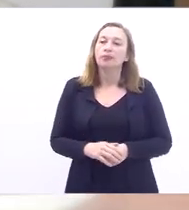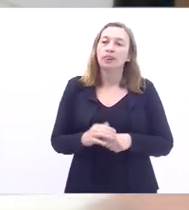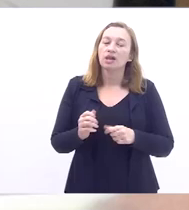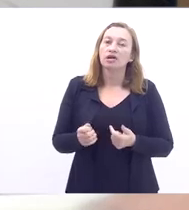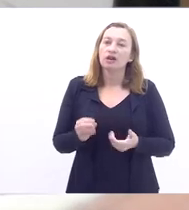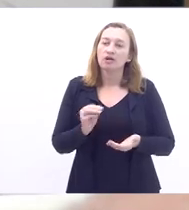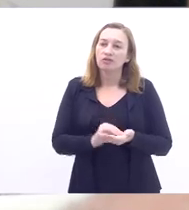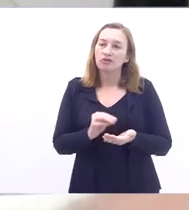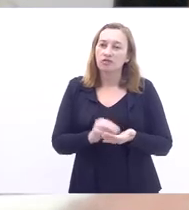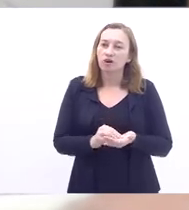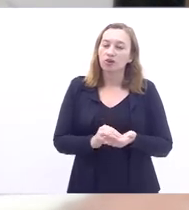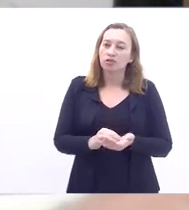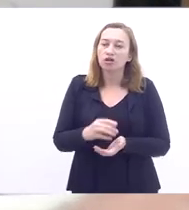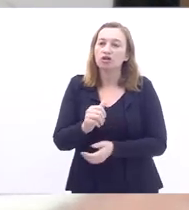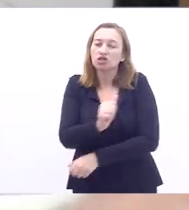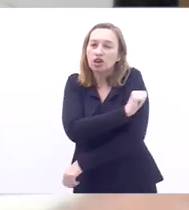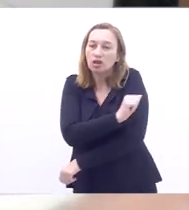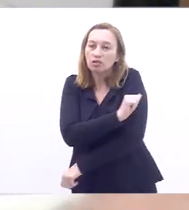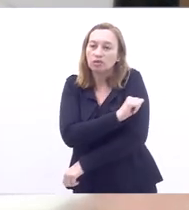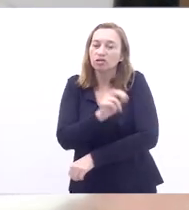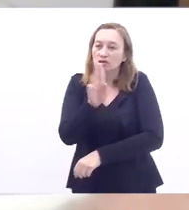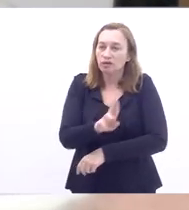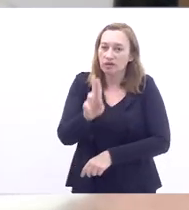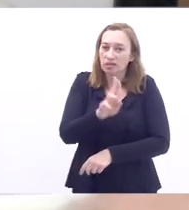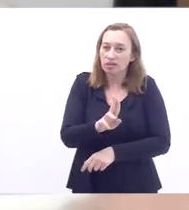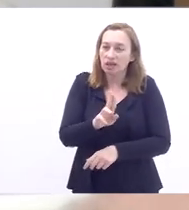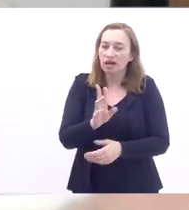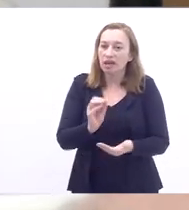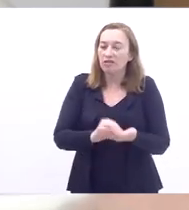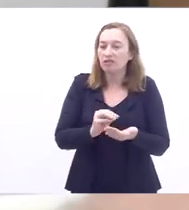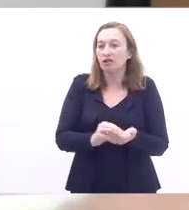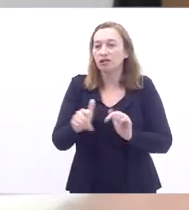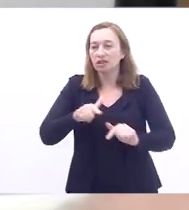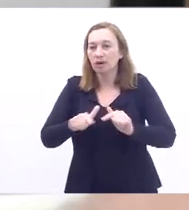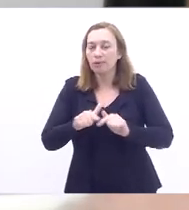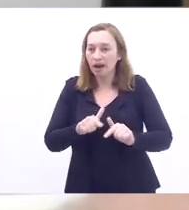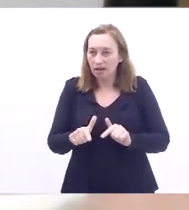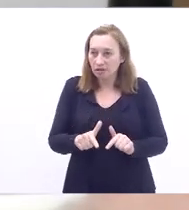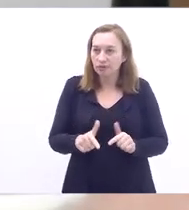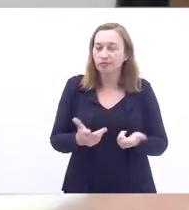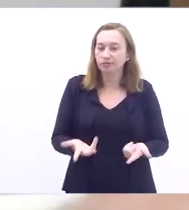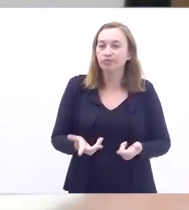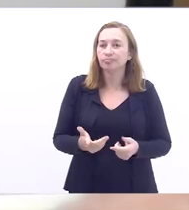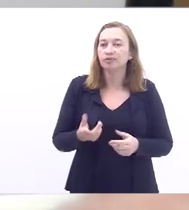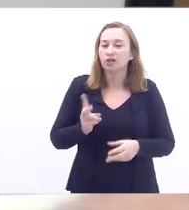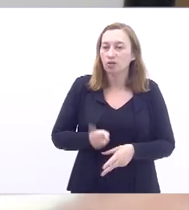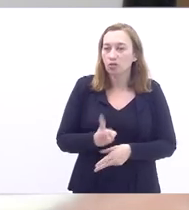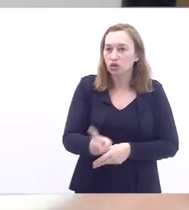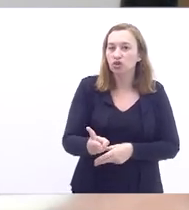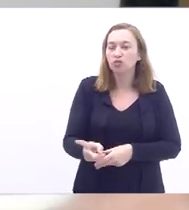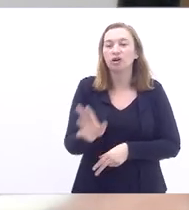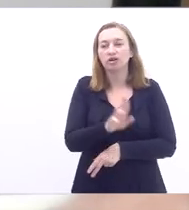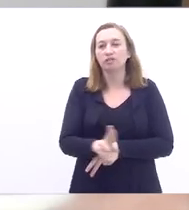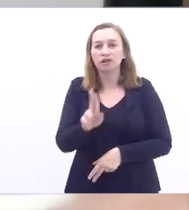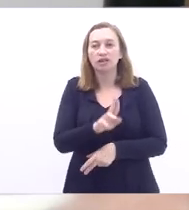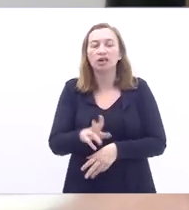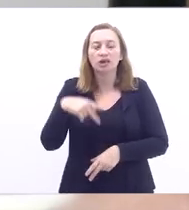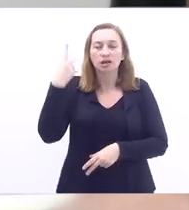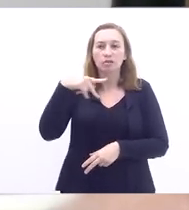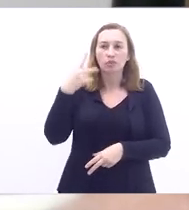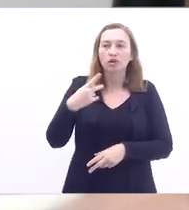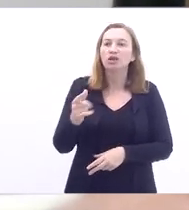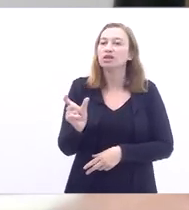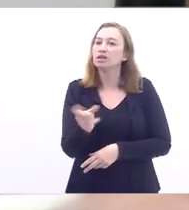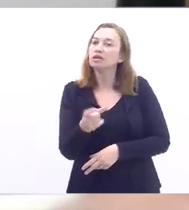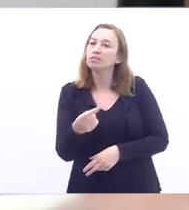vazão eu acho que a gente também precisa né tampinha nessa e com uma forma de acesso e permanência Universidade essas políticas não é de